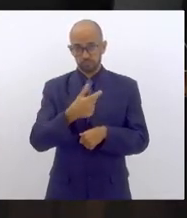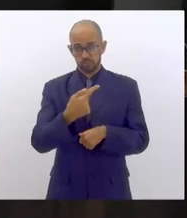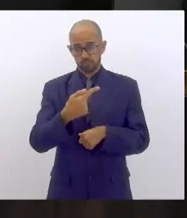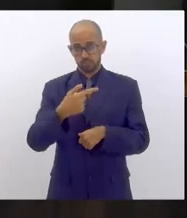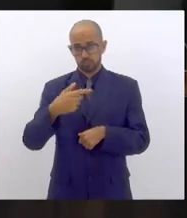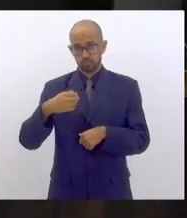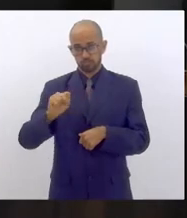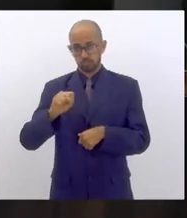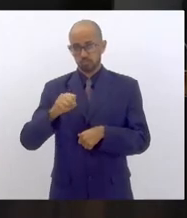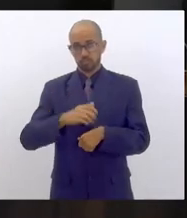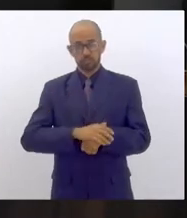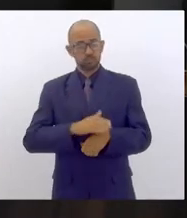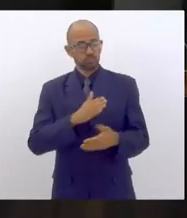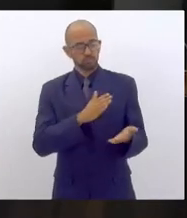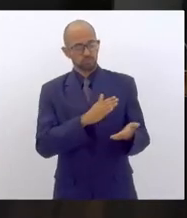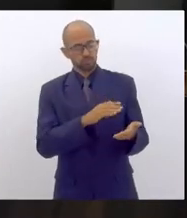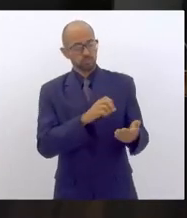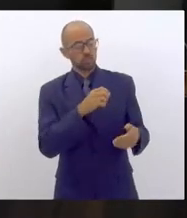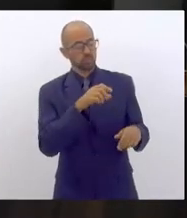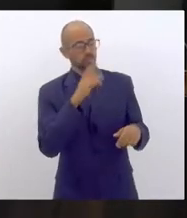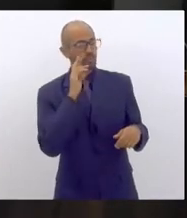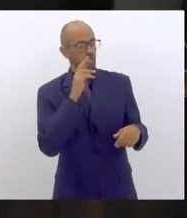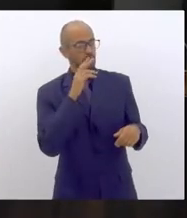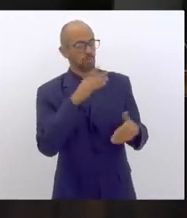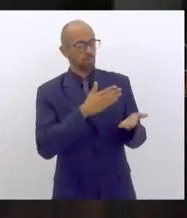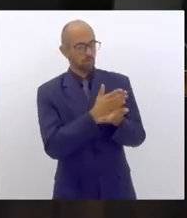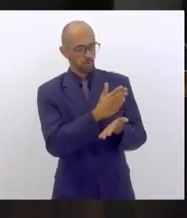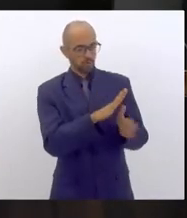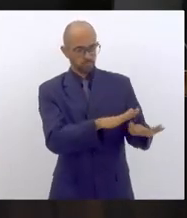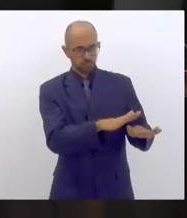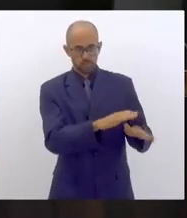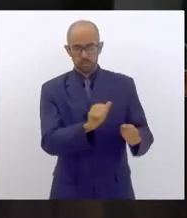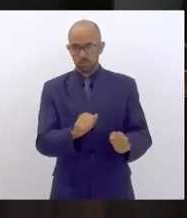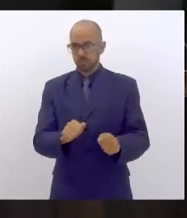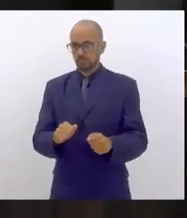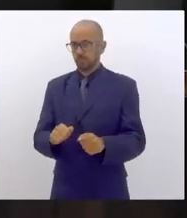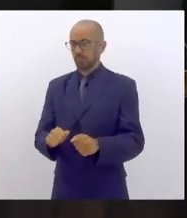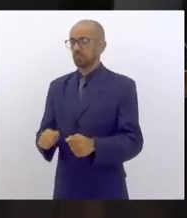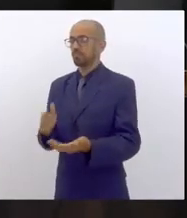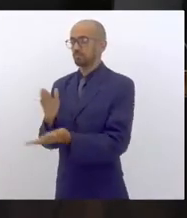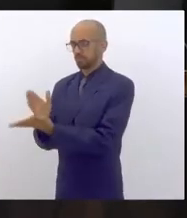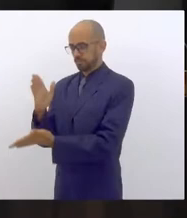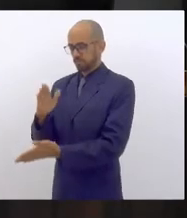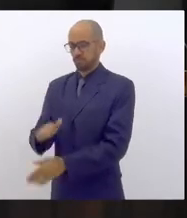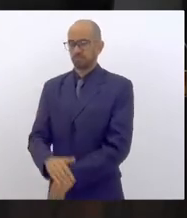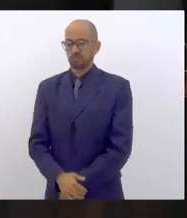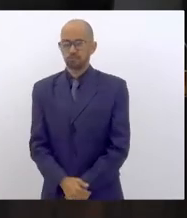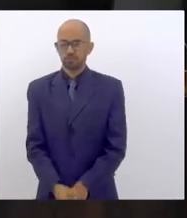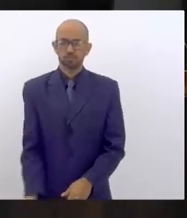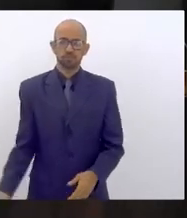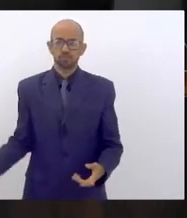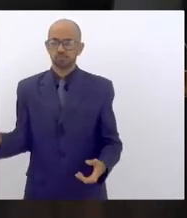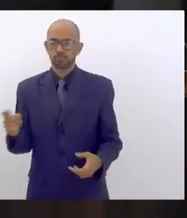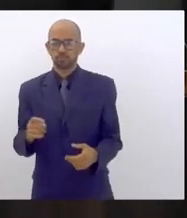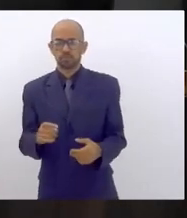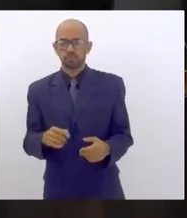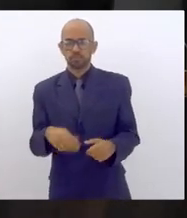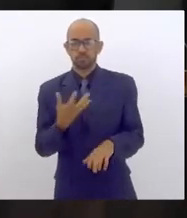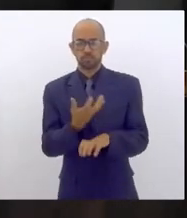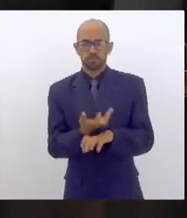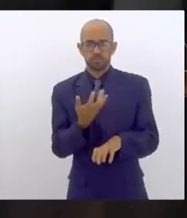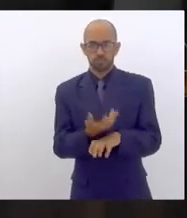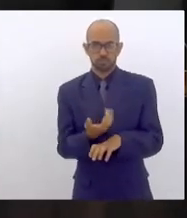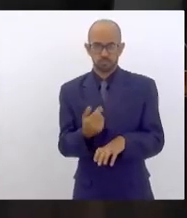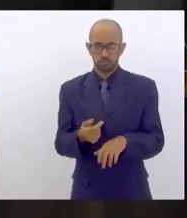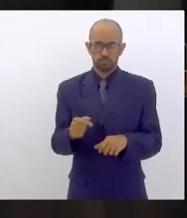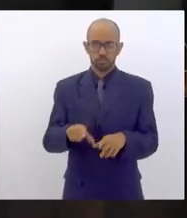aprovam, permaneçam como estão, aprovado. Em votação, requerimento de destaque. Senhores que aprovam, permaneçam como estão, aprovado. A matéria